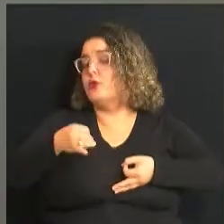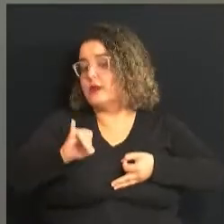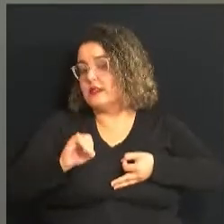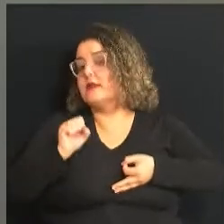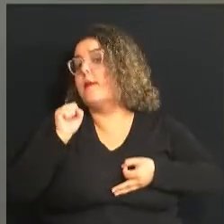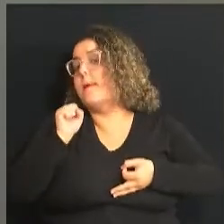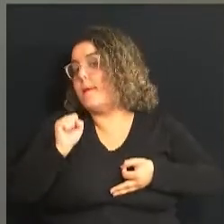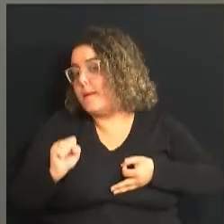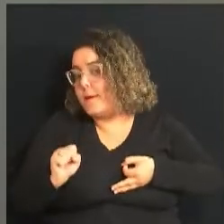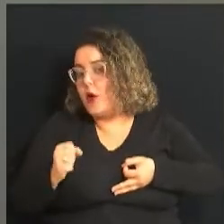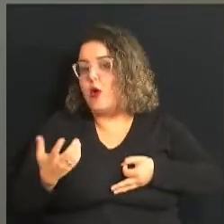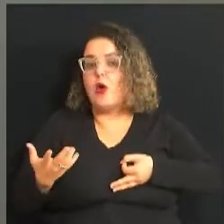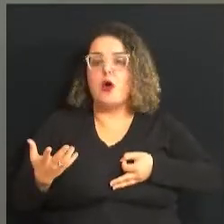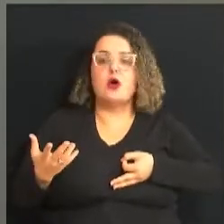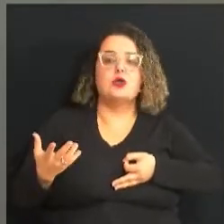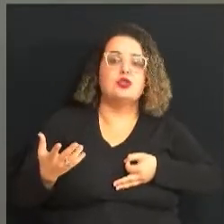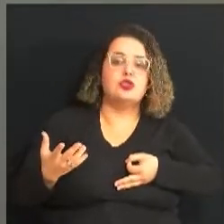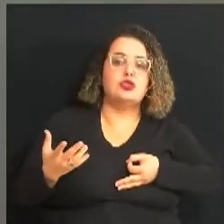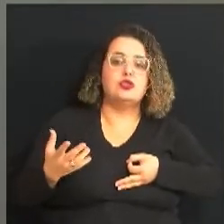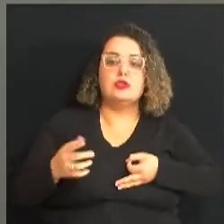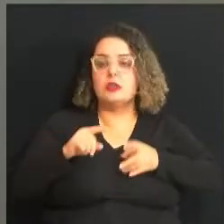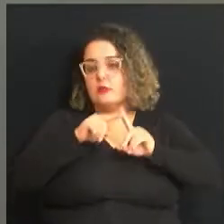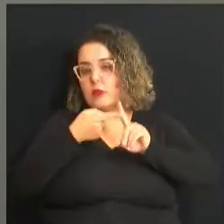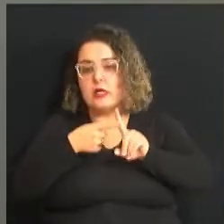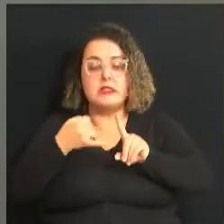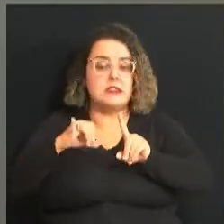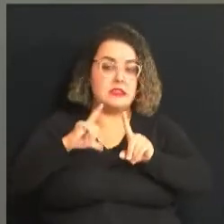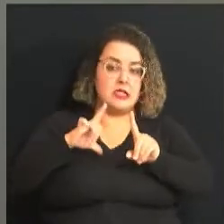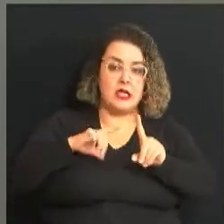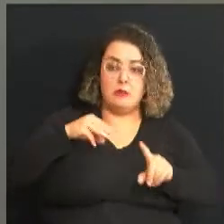algum mioma, alguma alteração uterina,